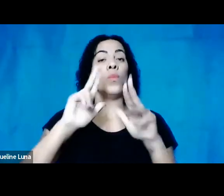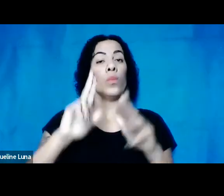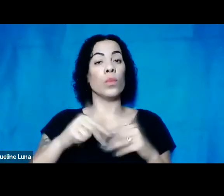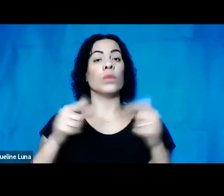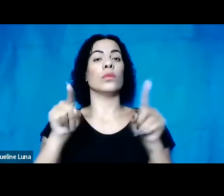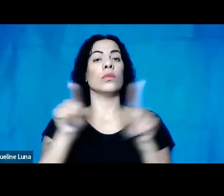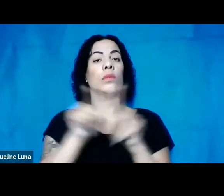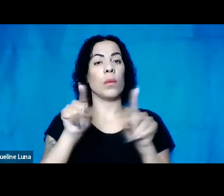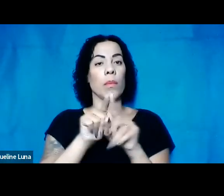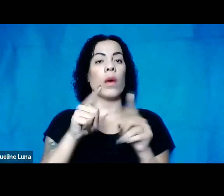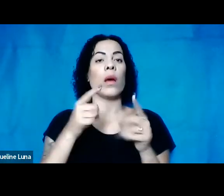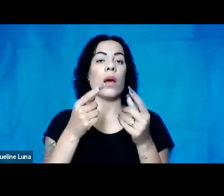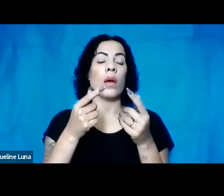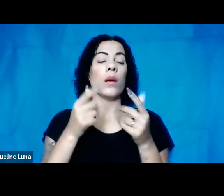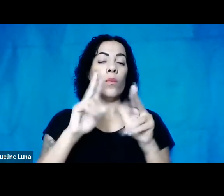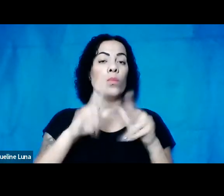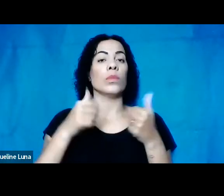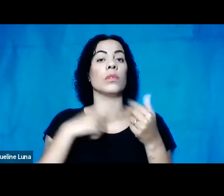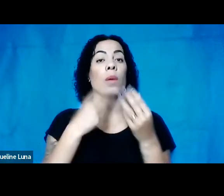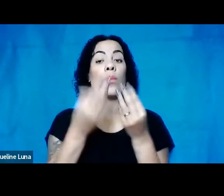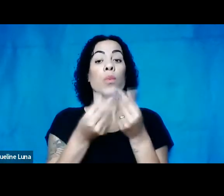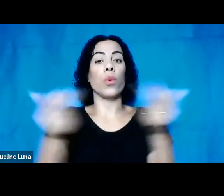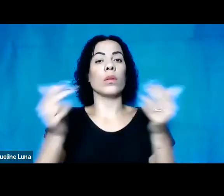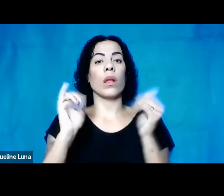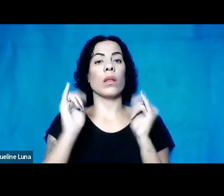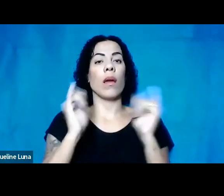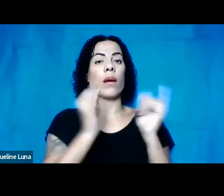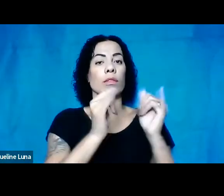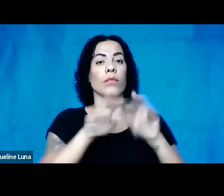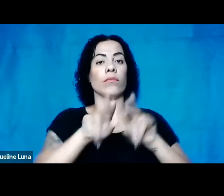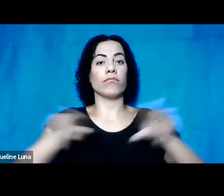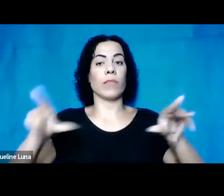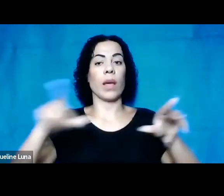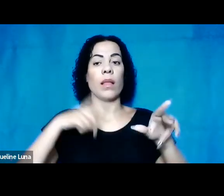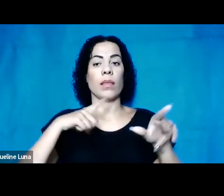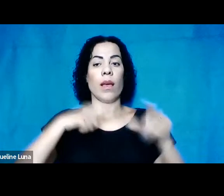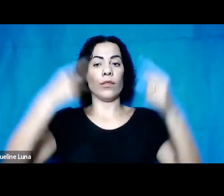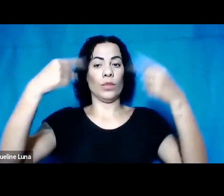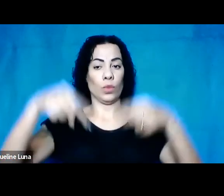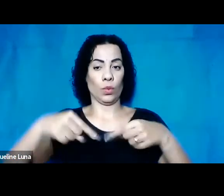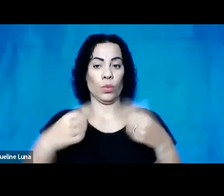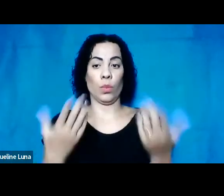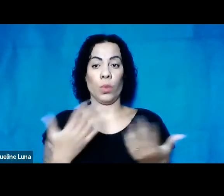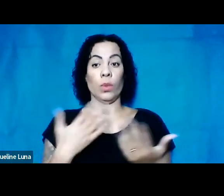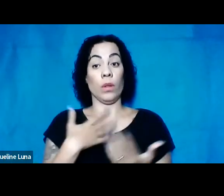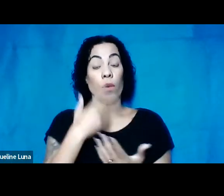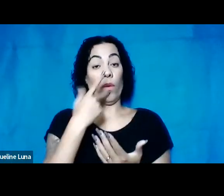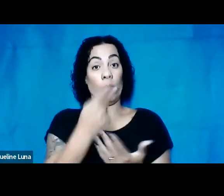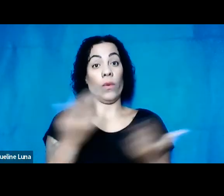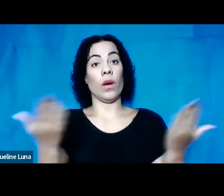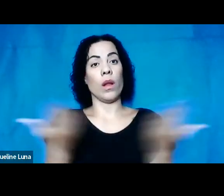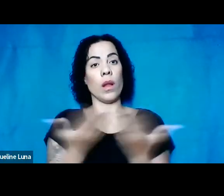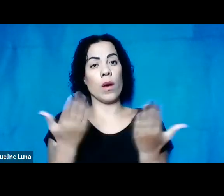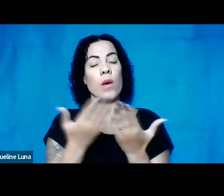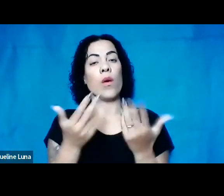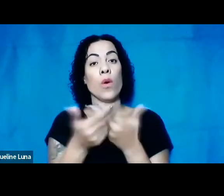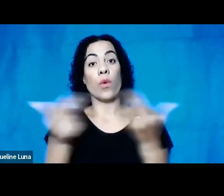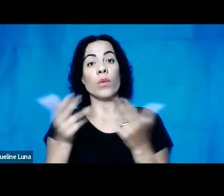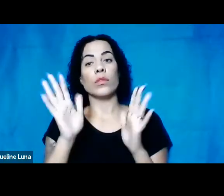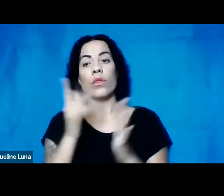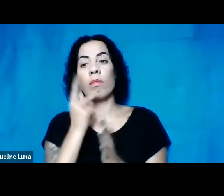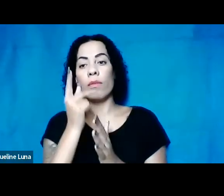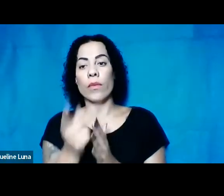das muitas narrativas que estão em disputa. E aí, falo agora sobre pontos que foram levantados,